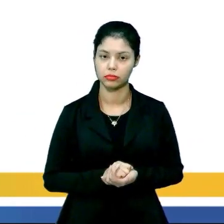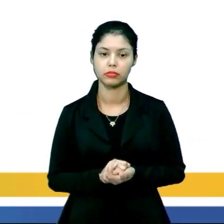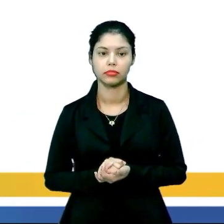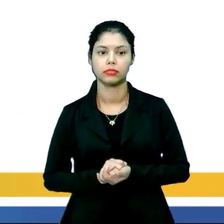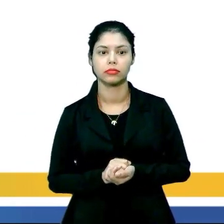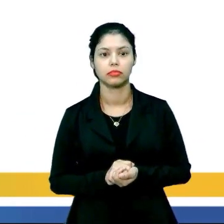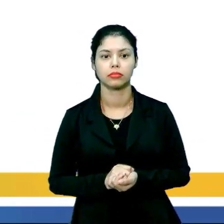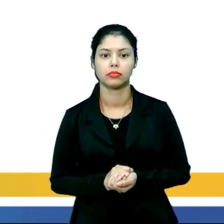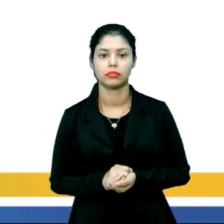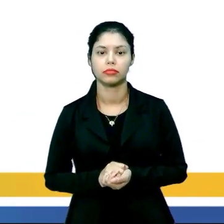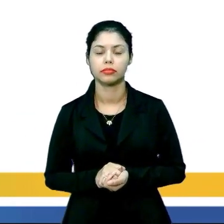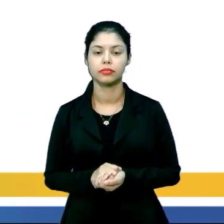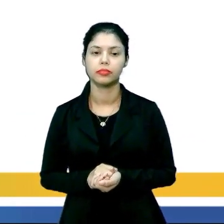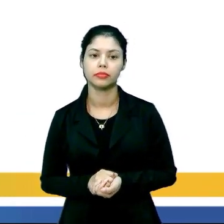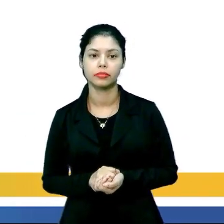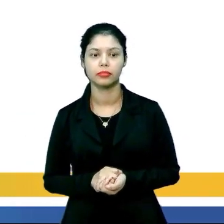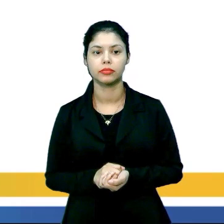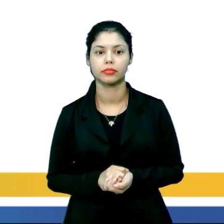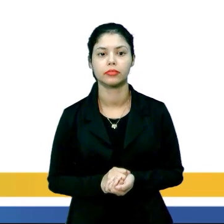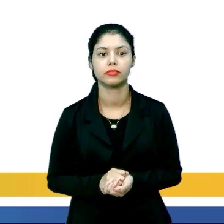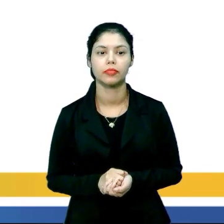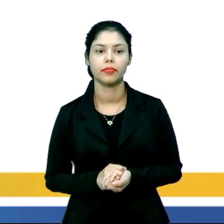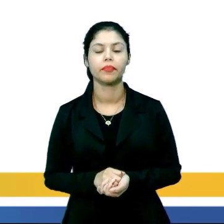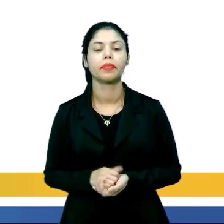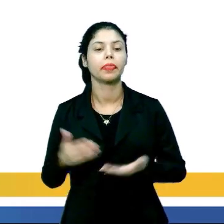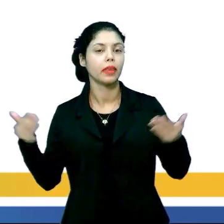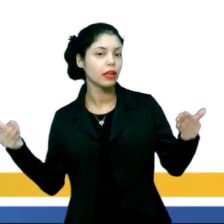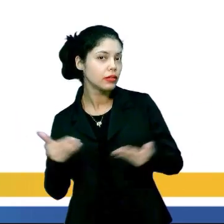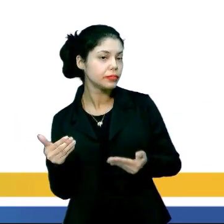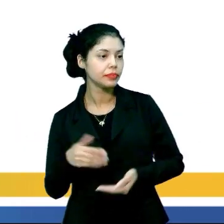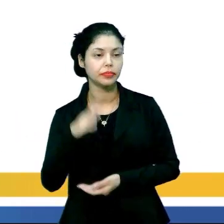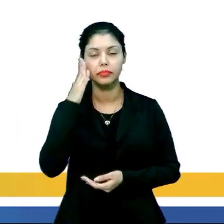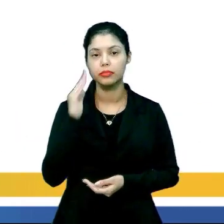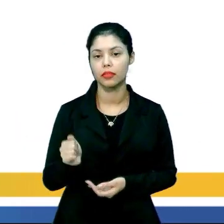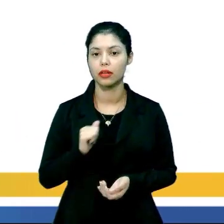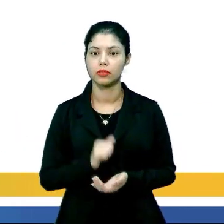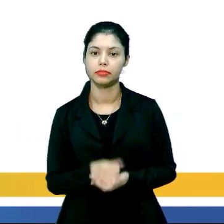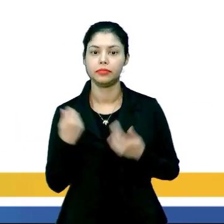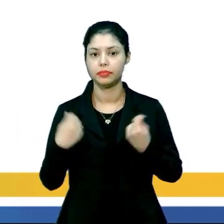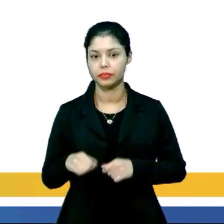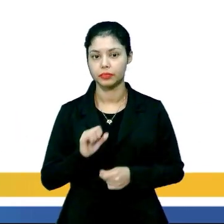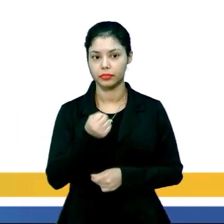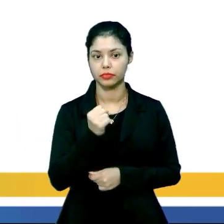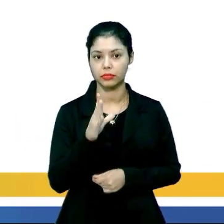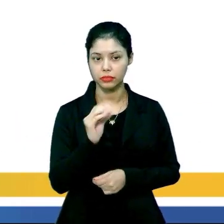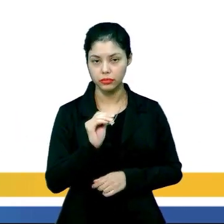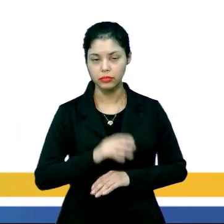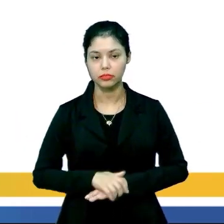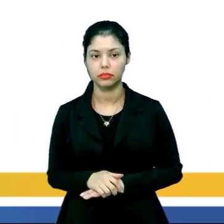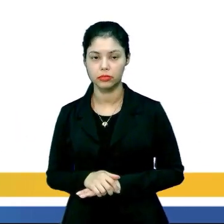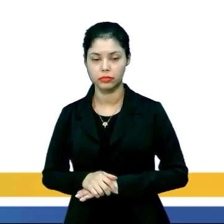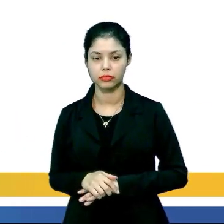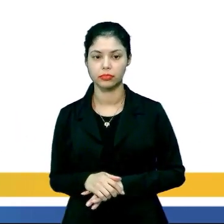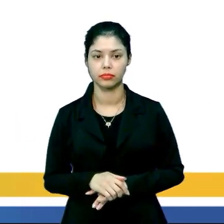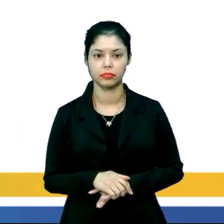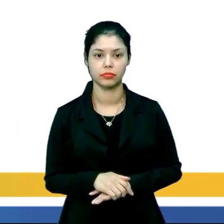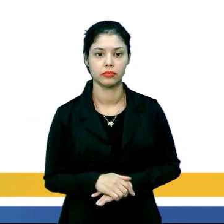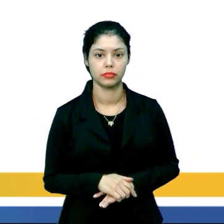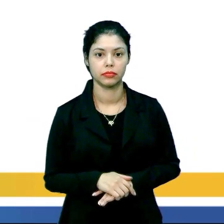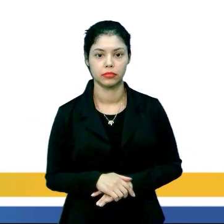Estrela. Vamos lá. Agora vamos saber o consumo nesses 80 quilômetros.